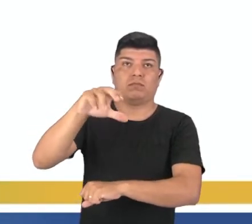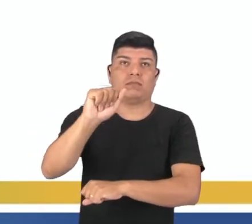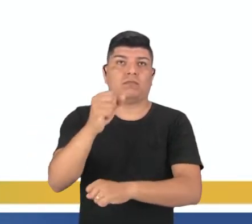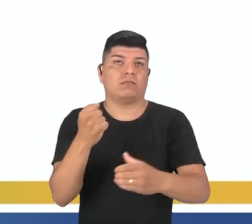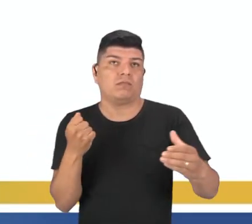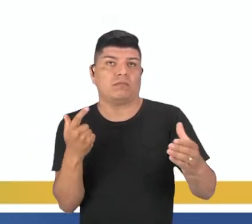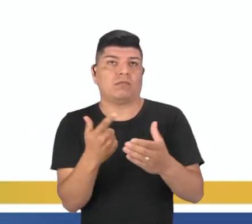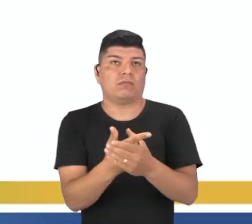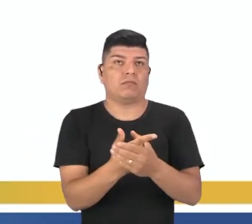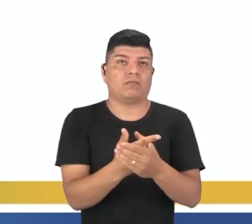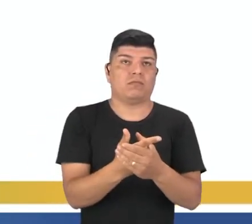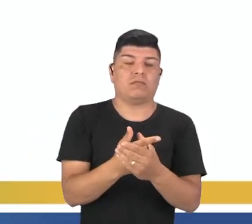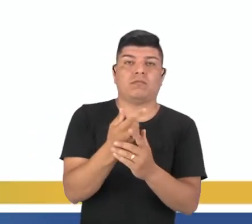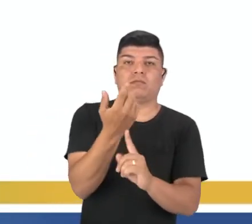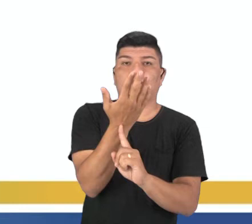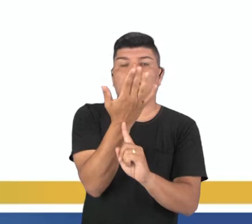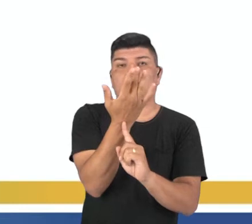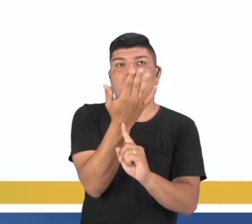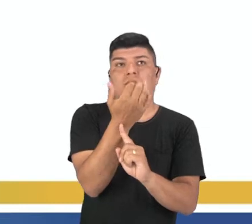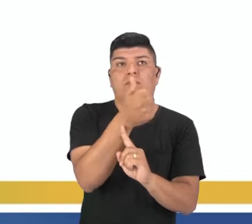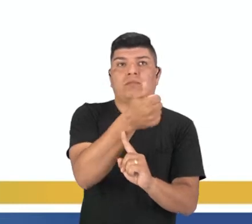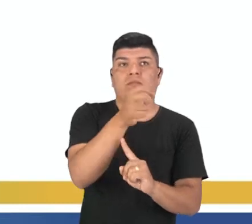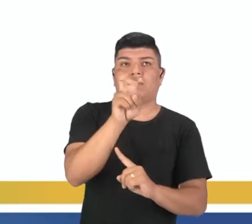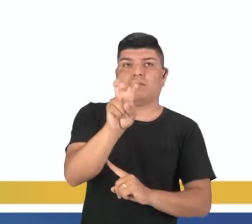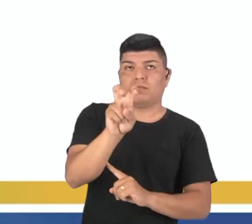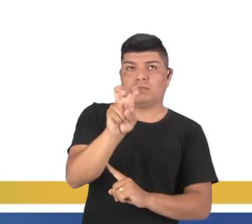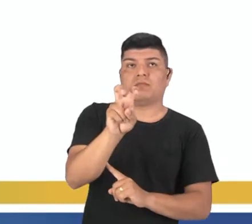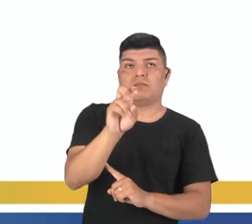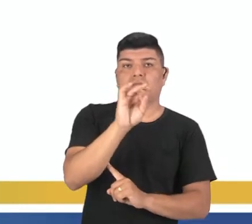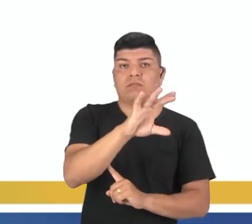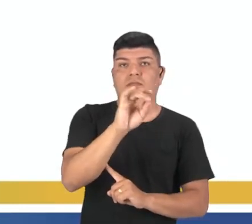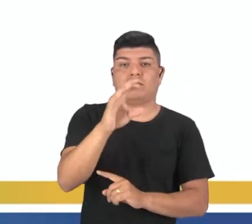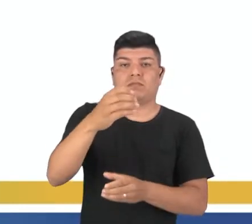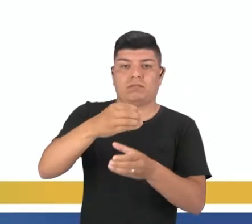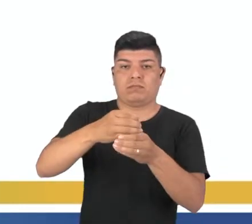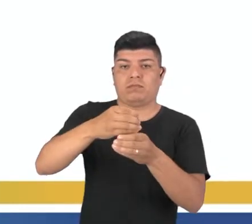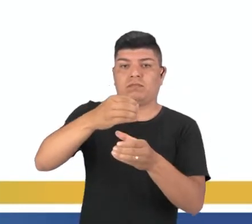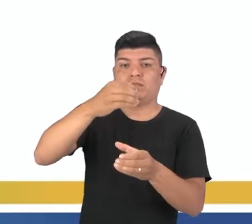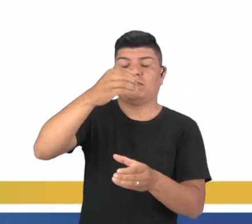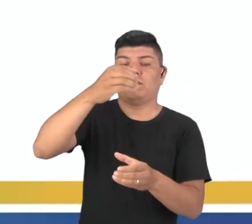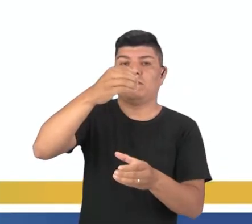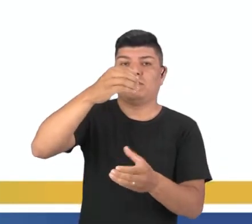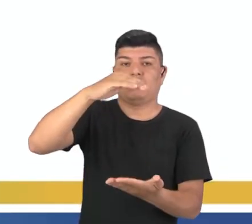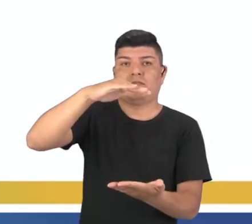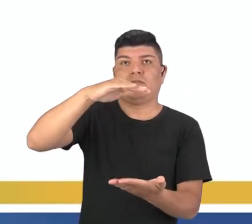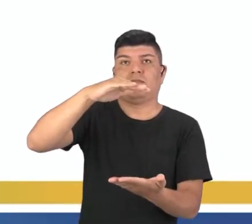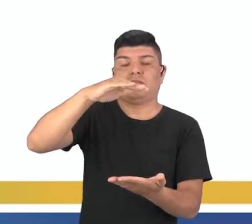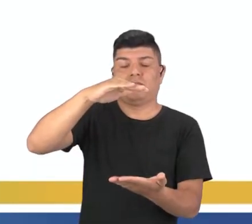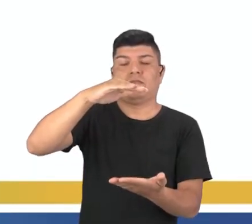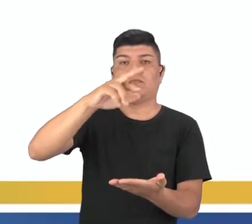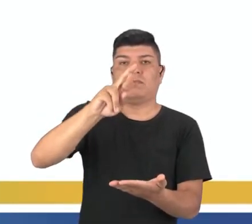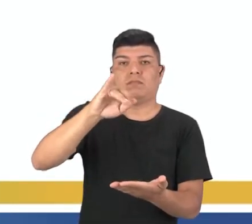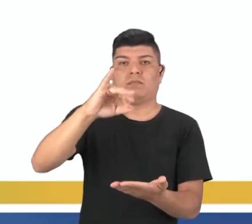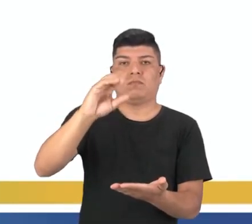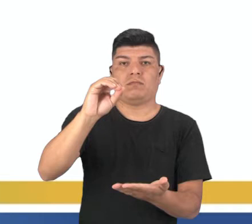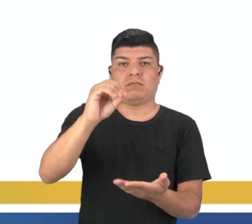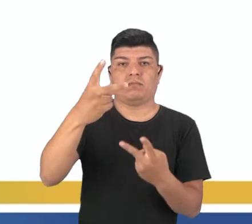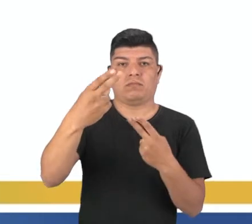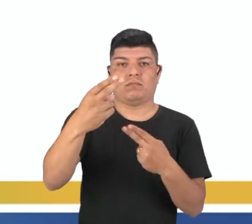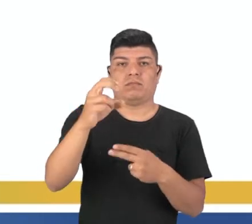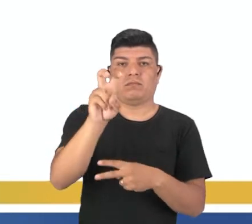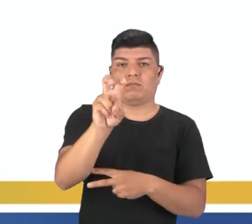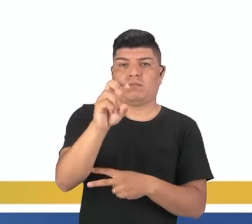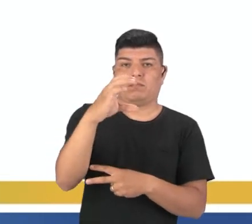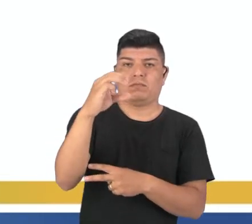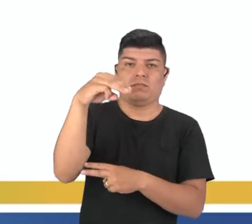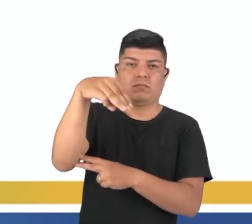comprou um conjunto de 15 velas. Cada vela é um cilindro de raio de base igual a